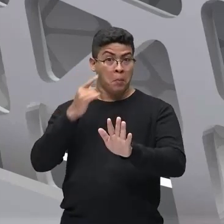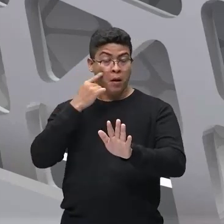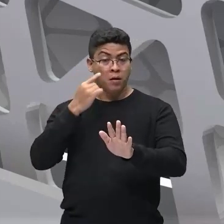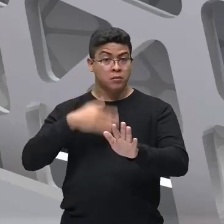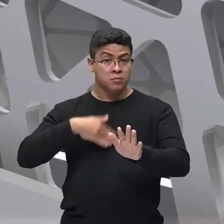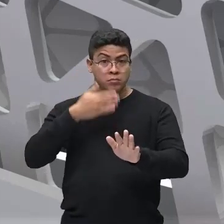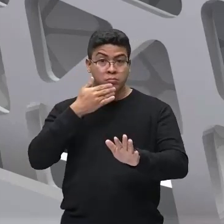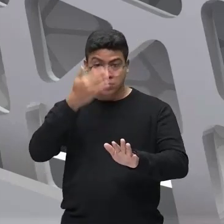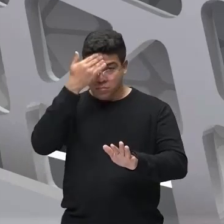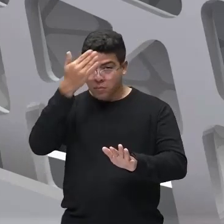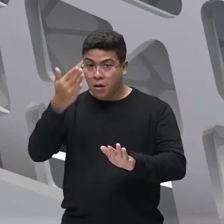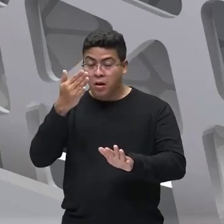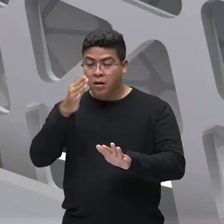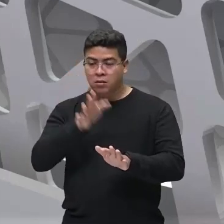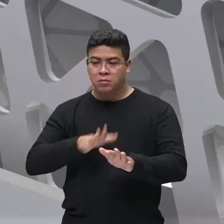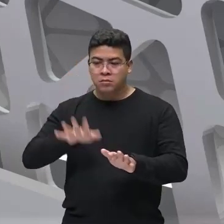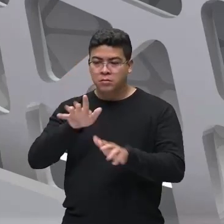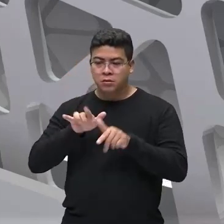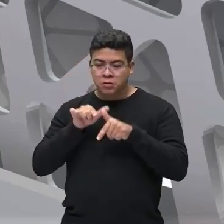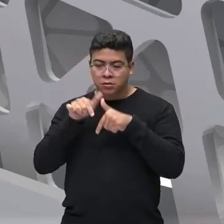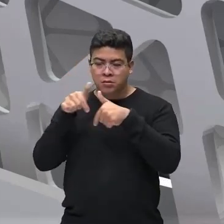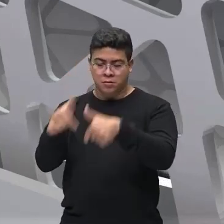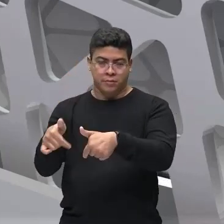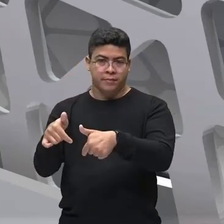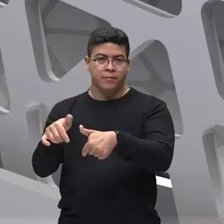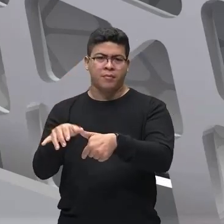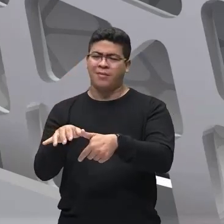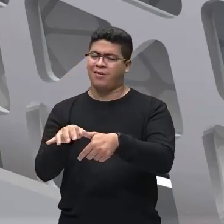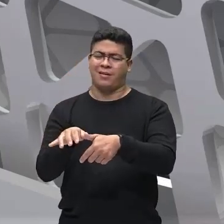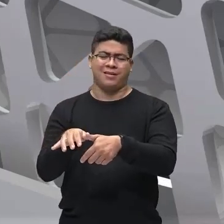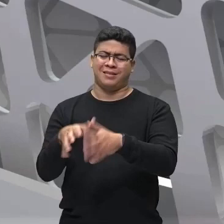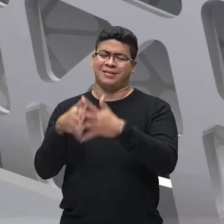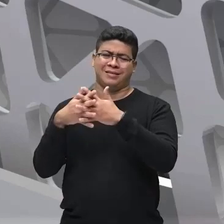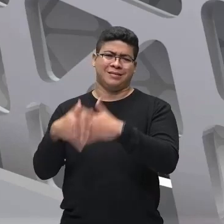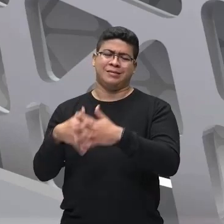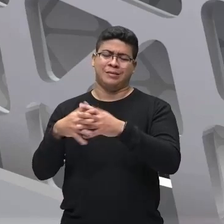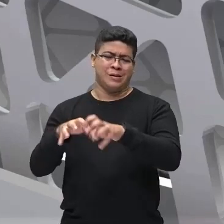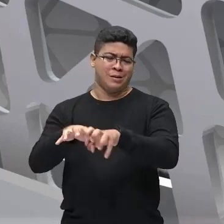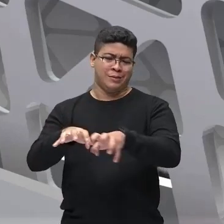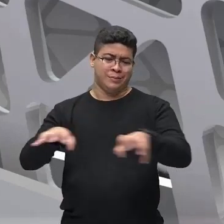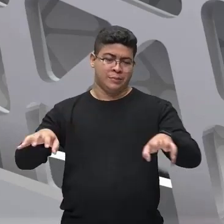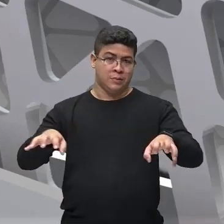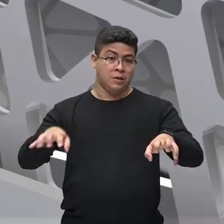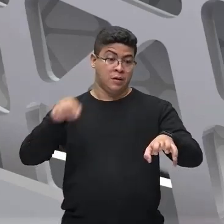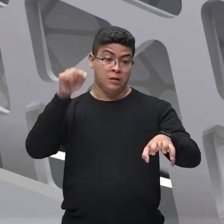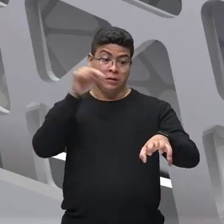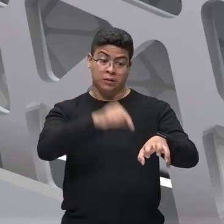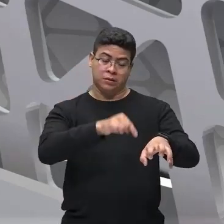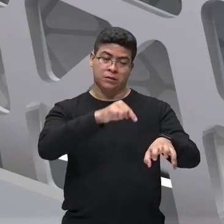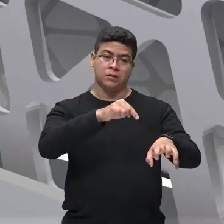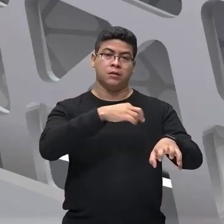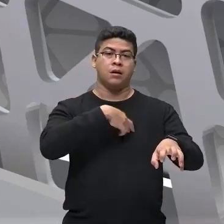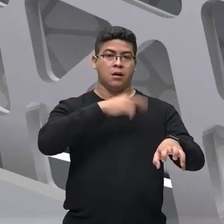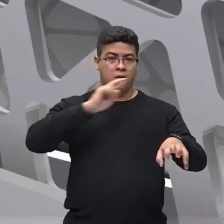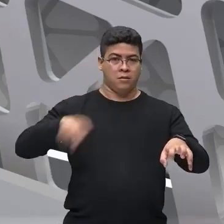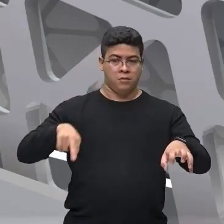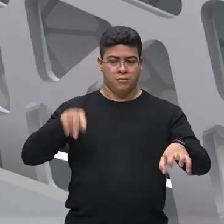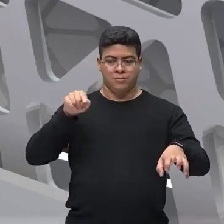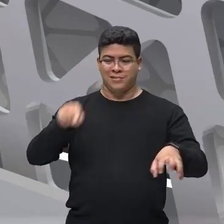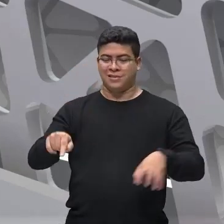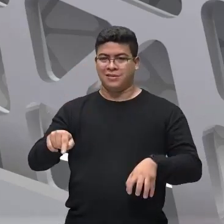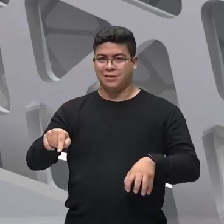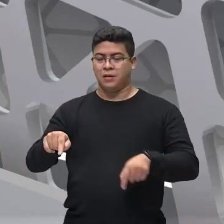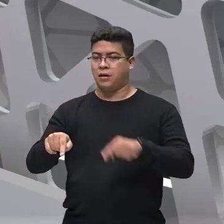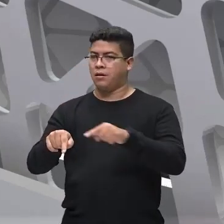islâmico, gente, ele simplesmente se deturpou, não faz parte do movimento islâmico, do verdadeiro